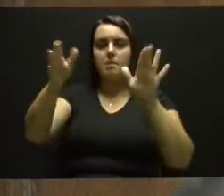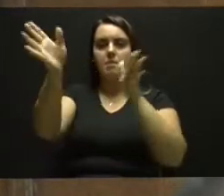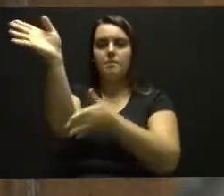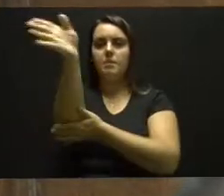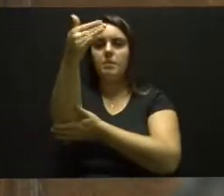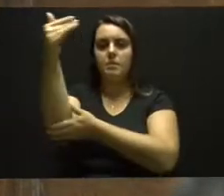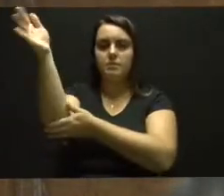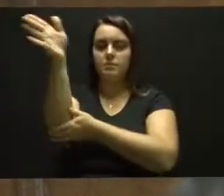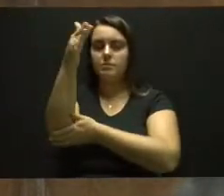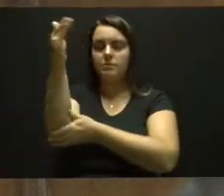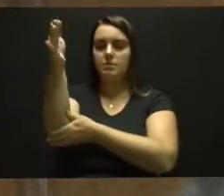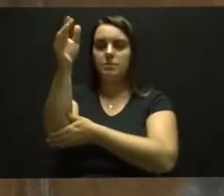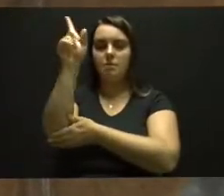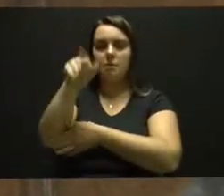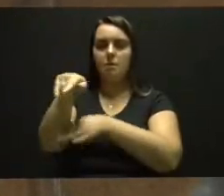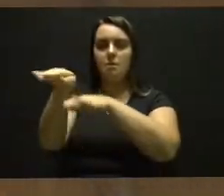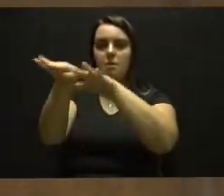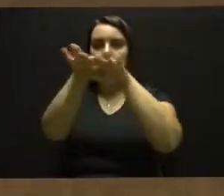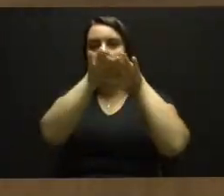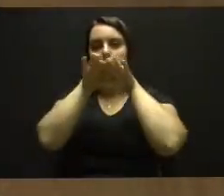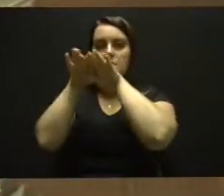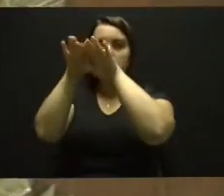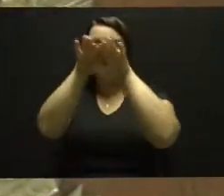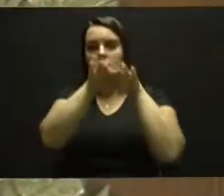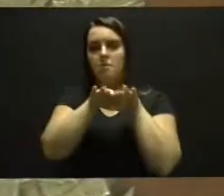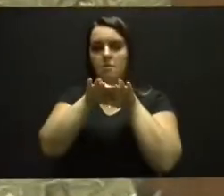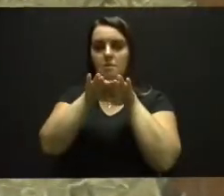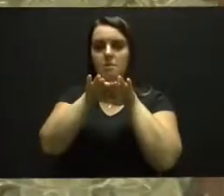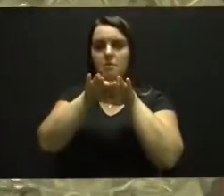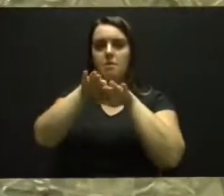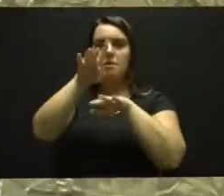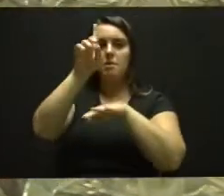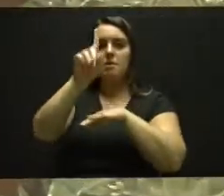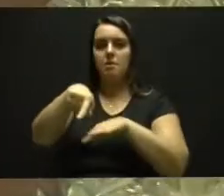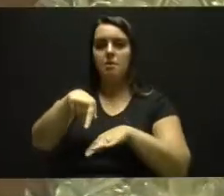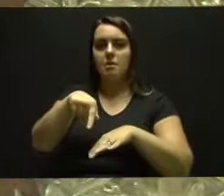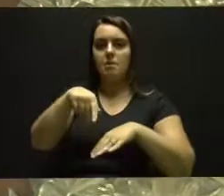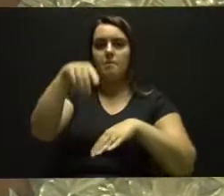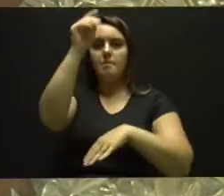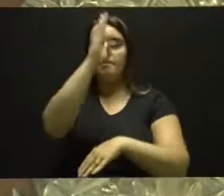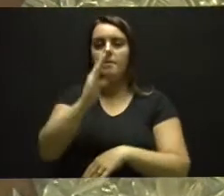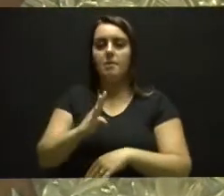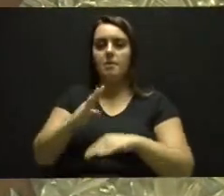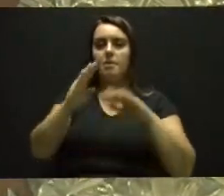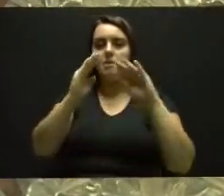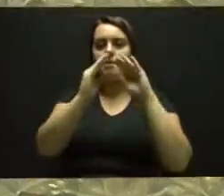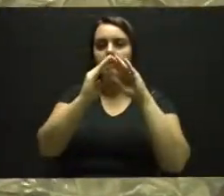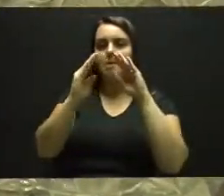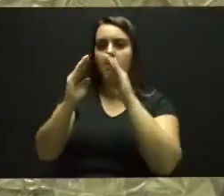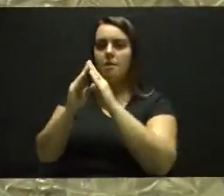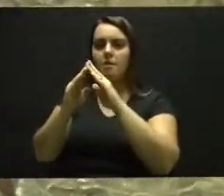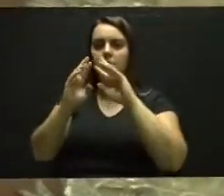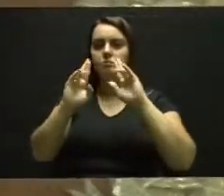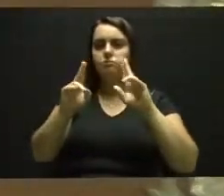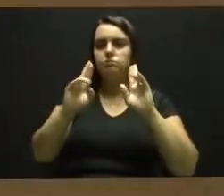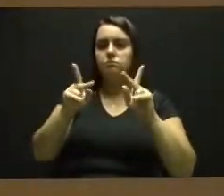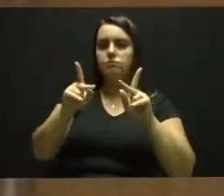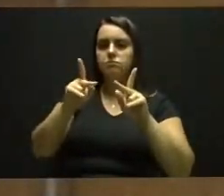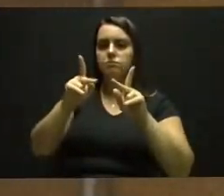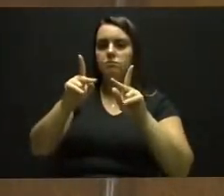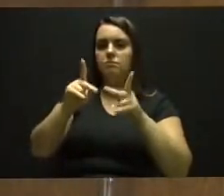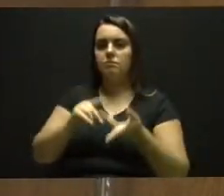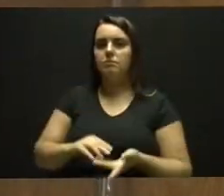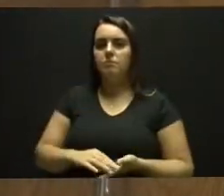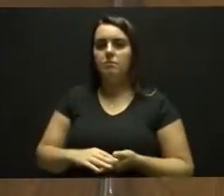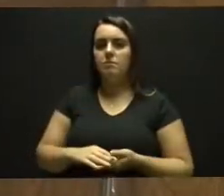igualdade racial é o brasil das casas novas sombreadas de onde viu a noite os longos